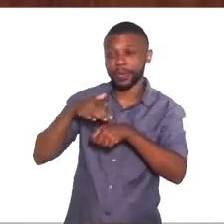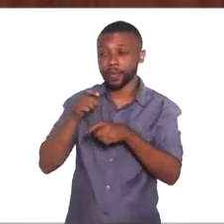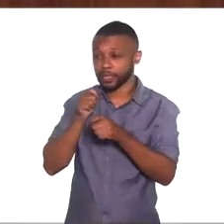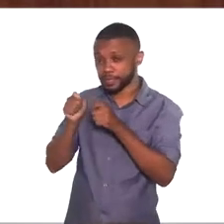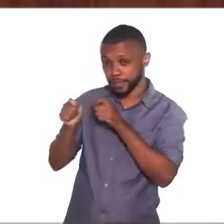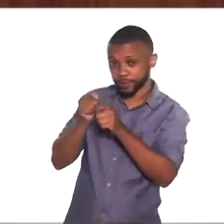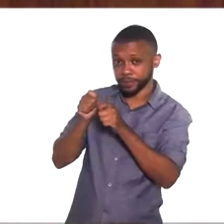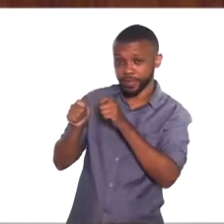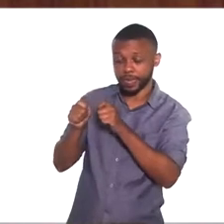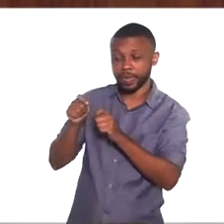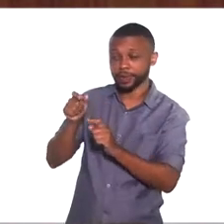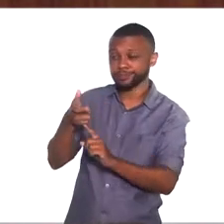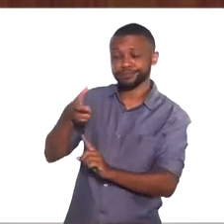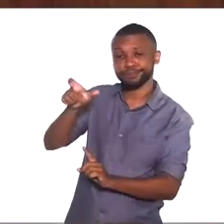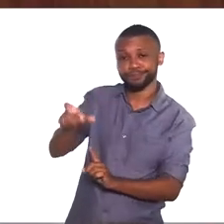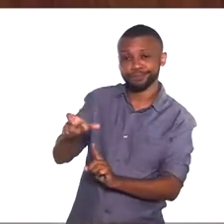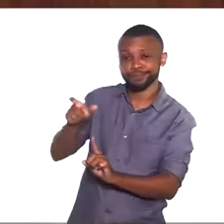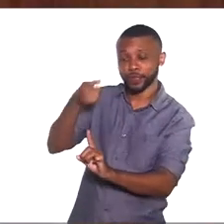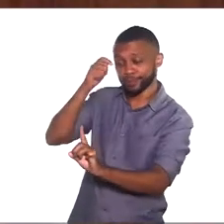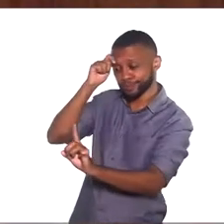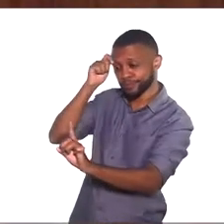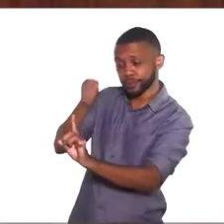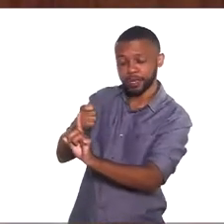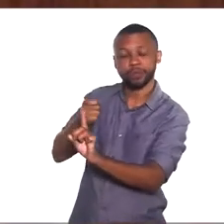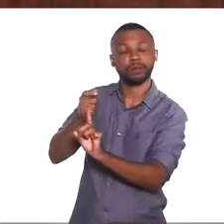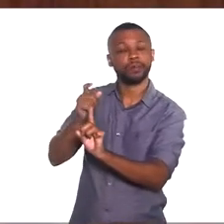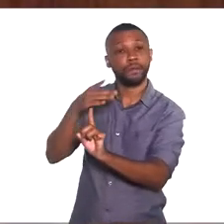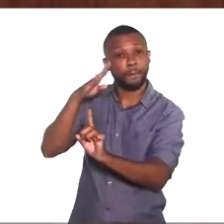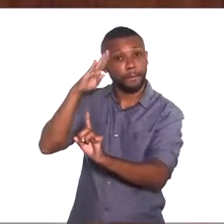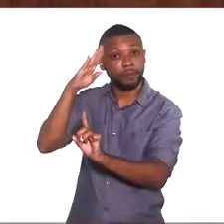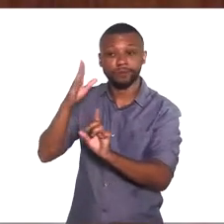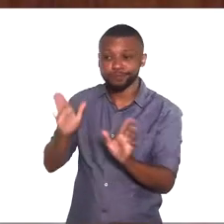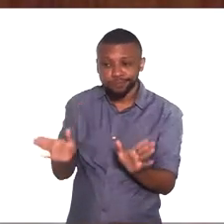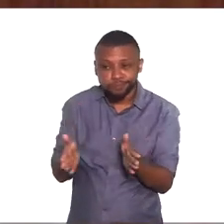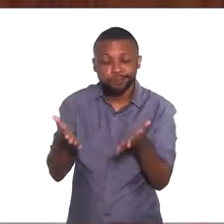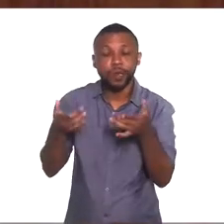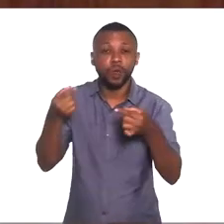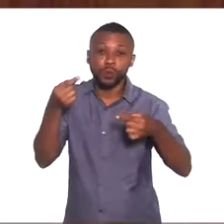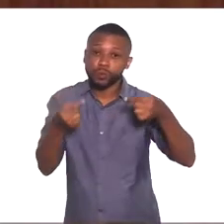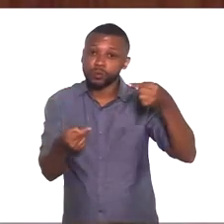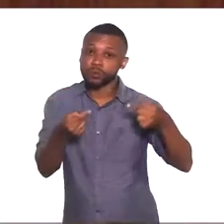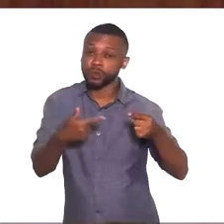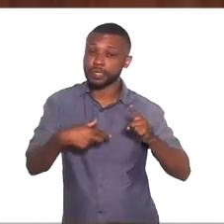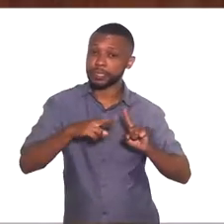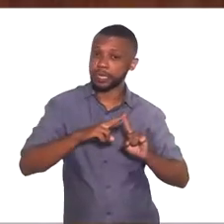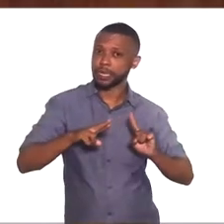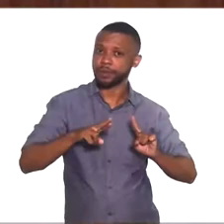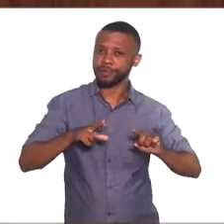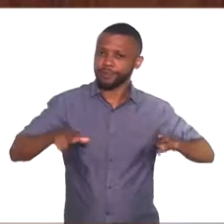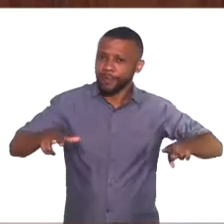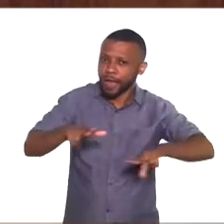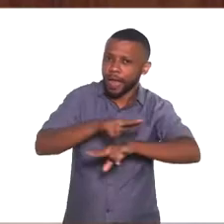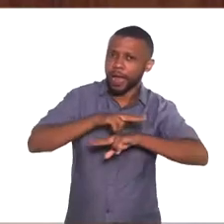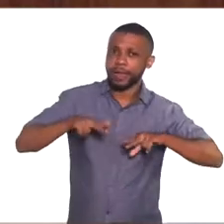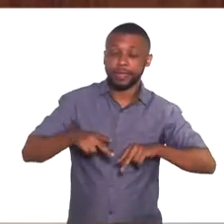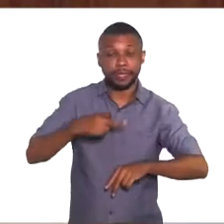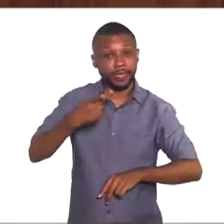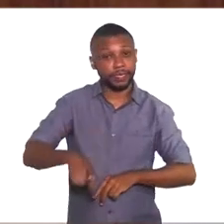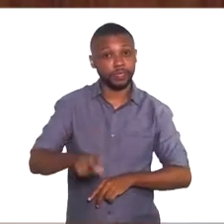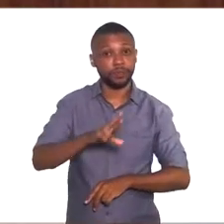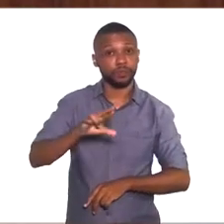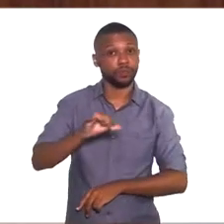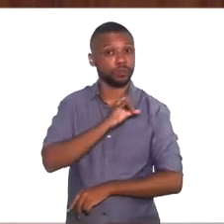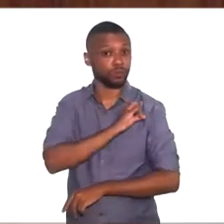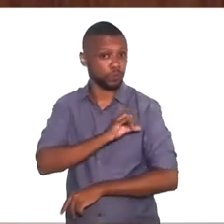entrevistar aquele que é um grande incentivador do diálogo inter-religioso e que no Rio de Janeiro